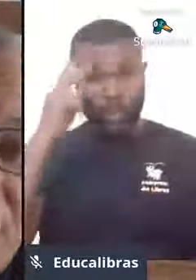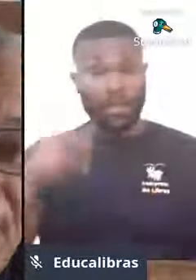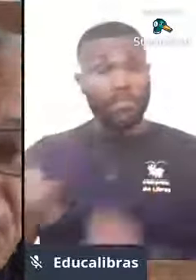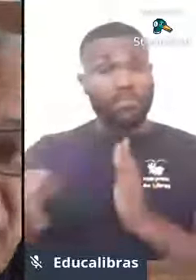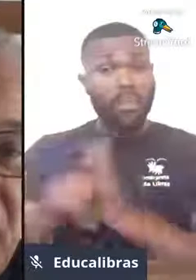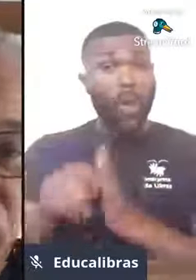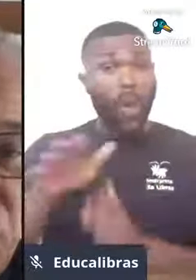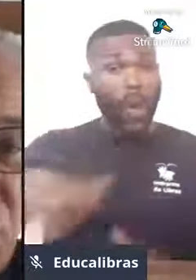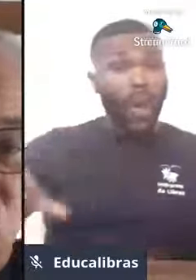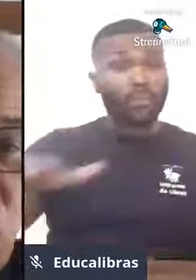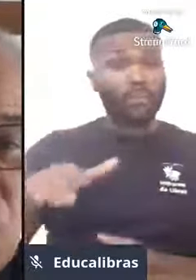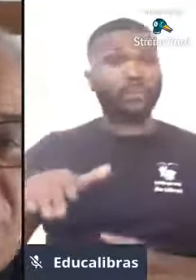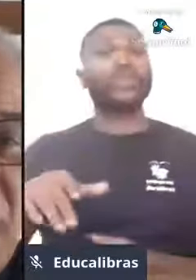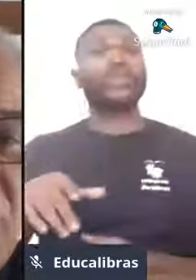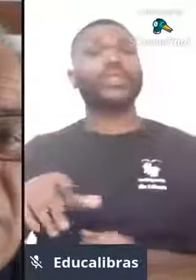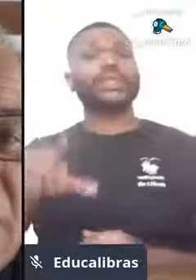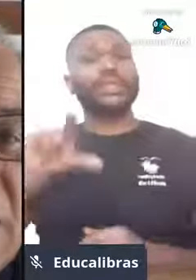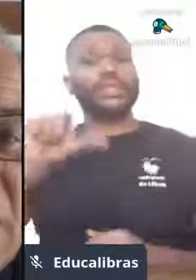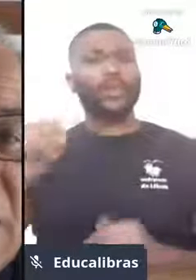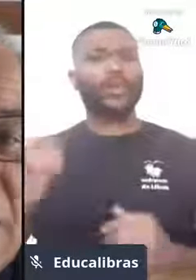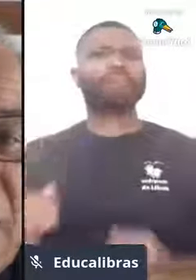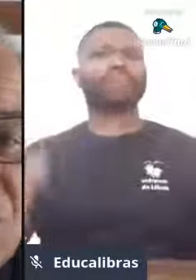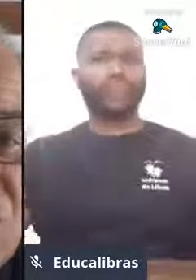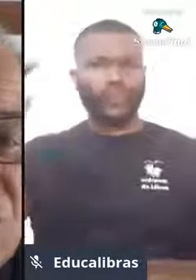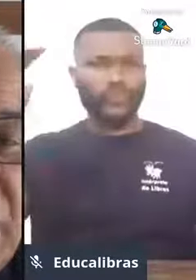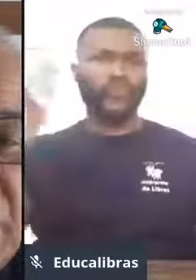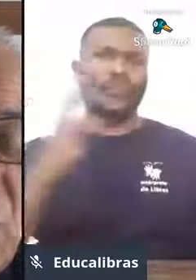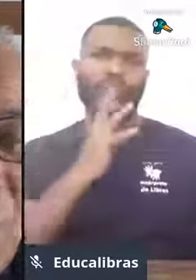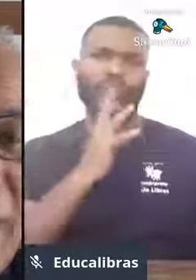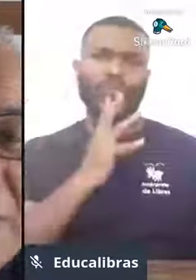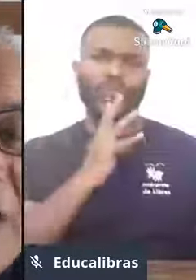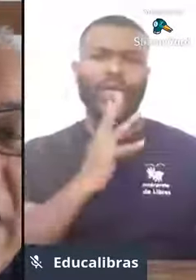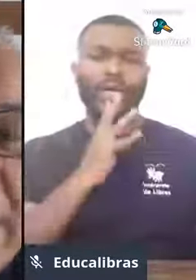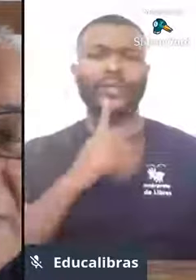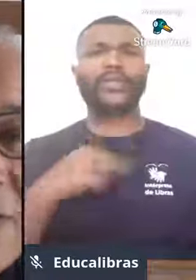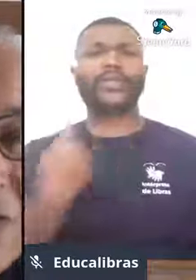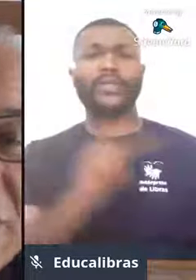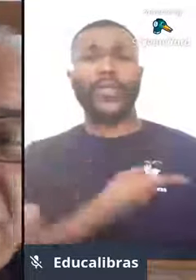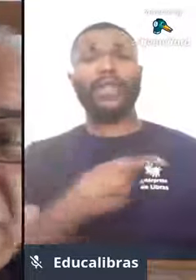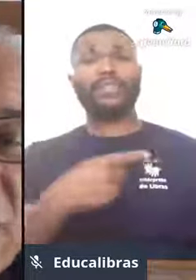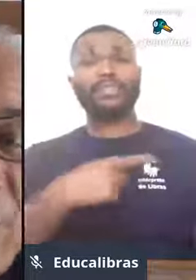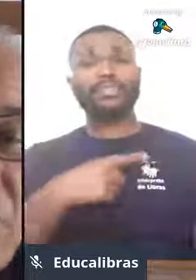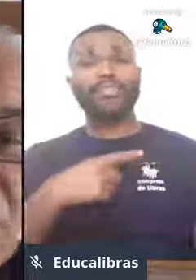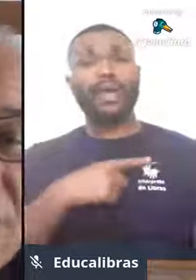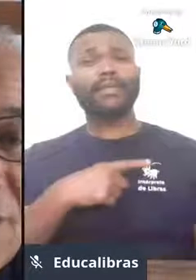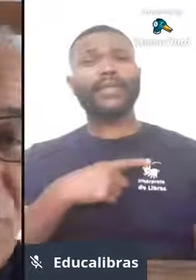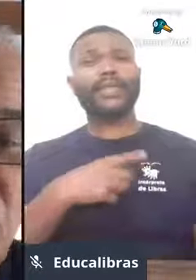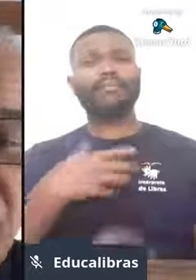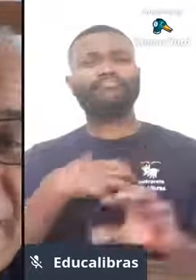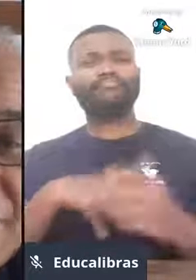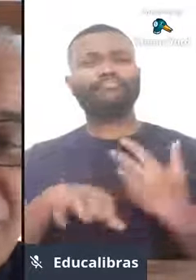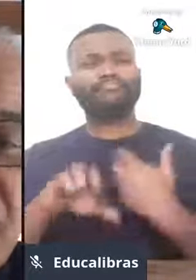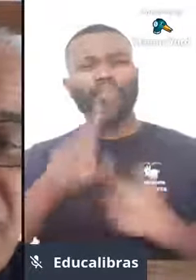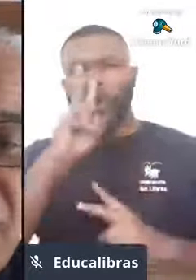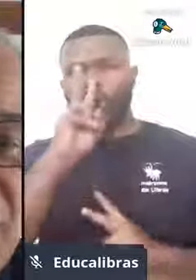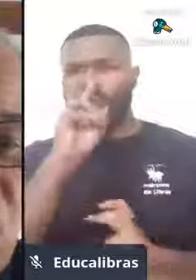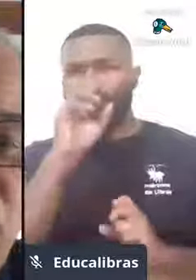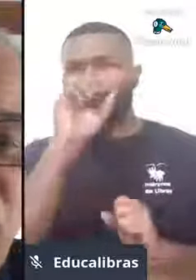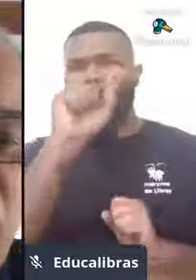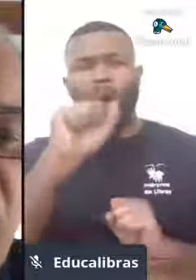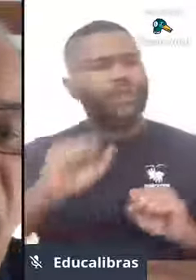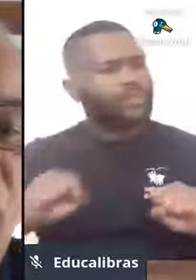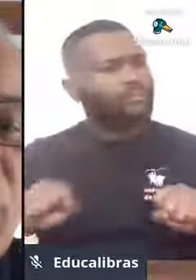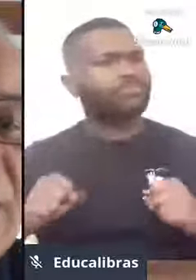ficaram, né, depois de adultos, sabem que a gente tem que ter uma resiliência, a gente tem que ter uma força de vontade e